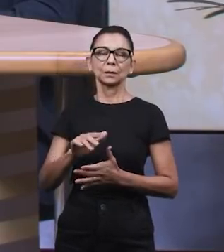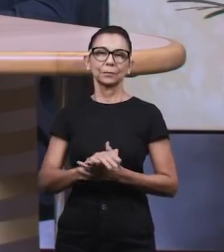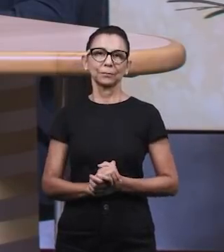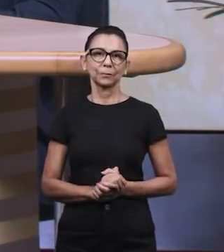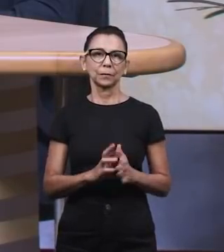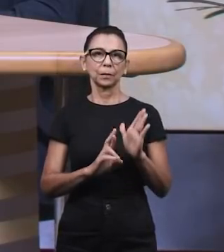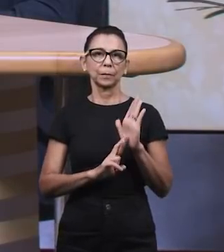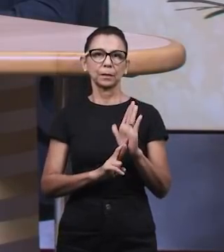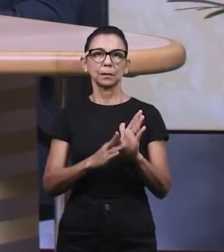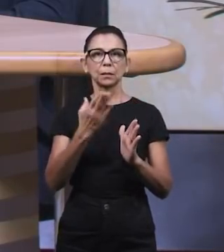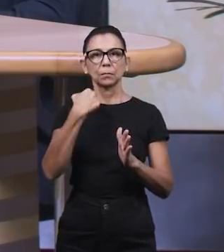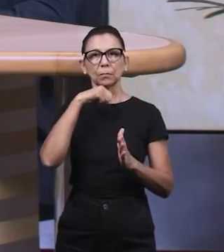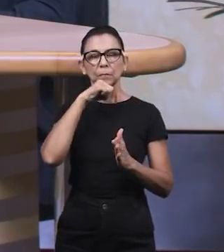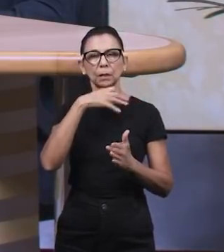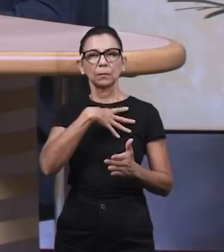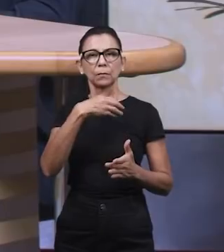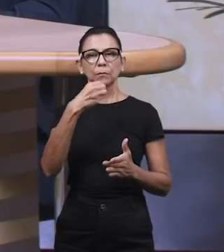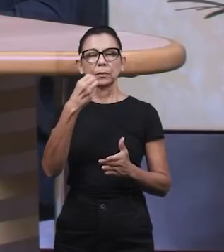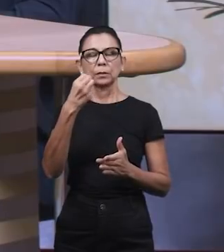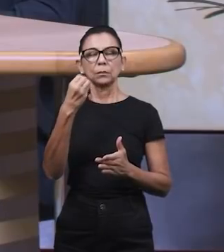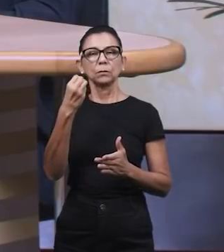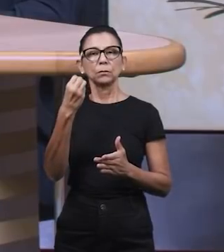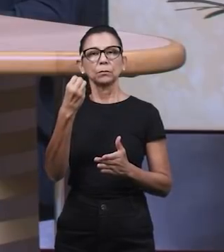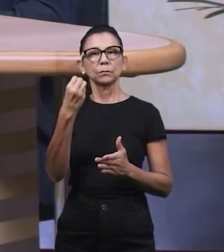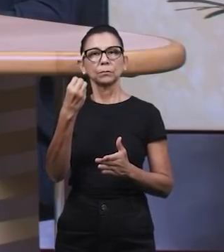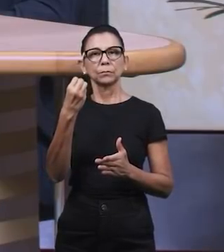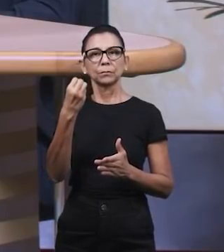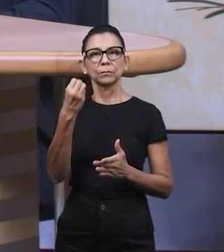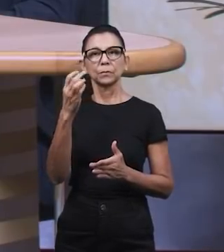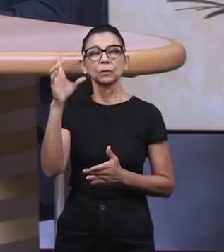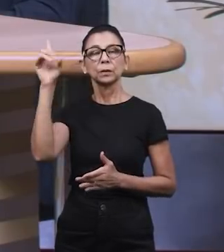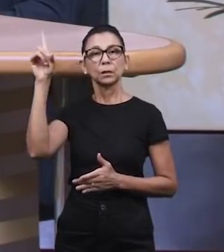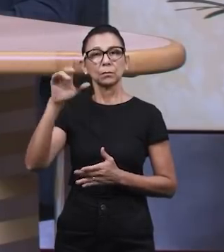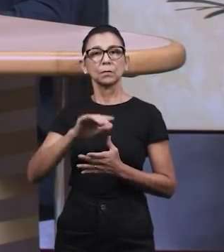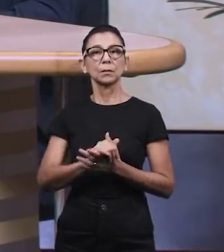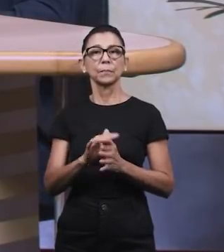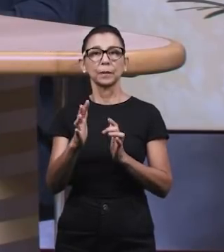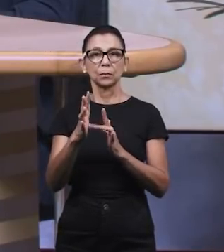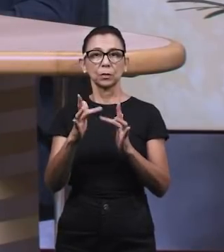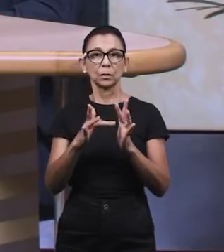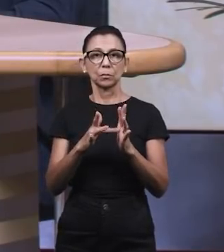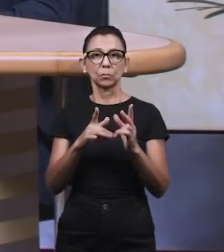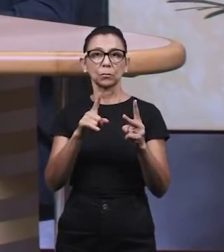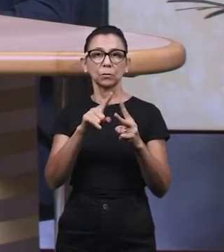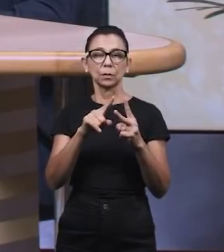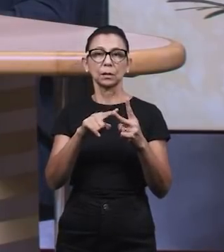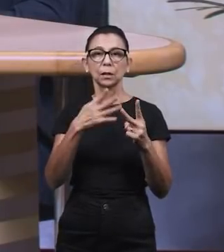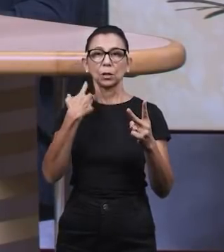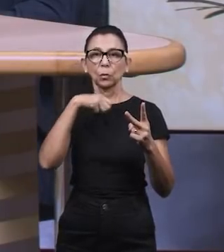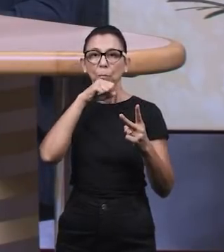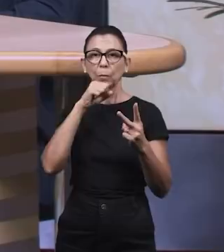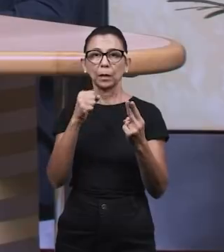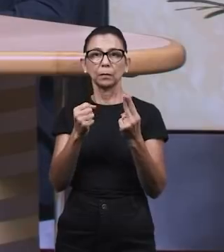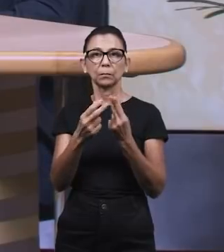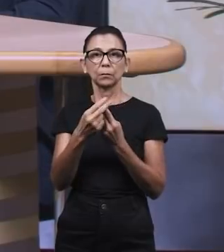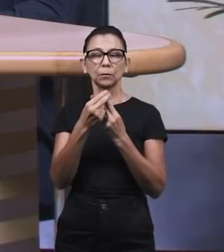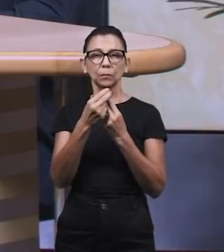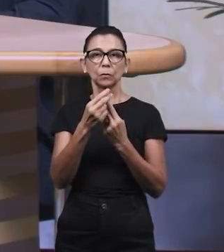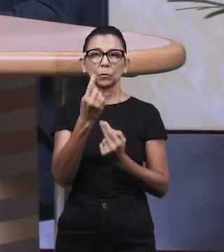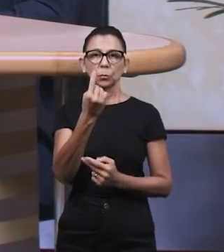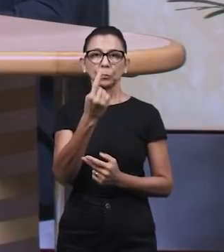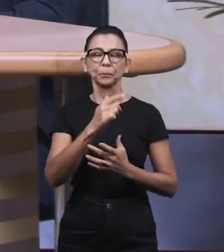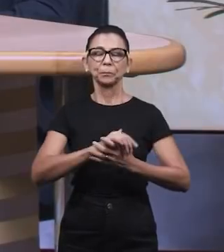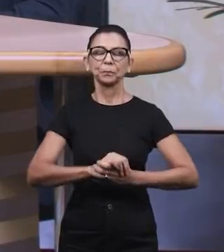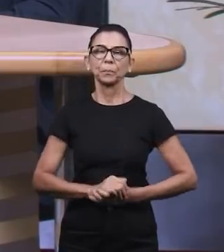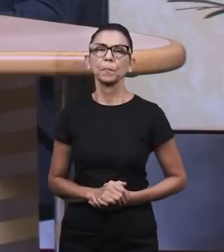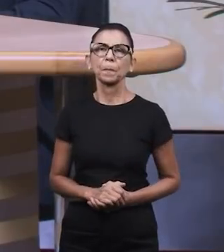na criação. Isso tudo na pessoa do Senhor Jesus, porque ele e o Pai são um só. Ele próprio disse, né? Eu e o Pai somos um